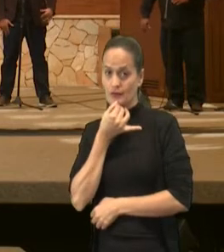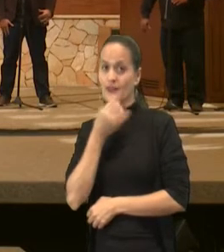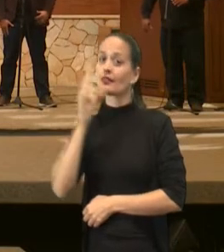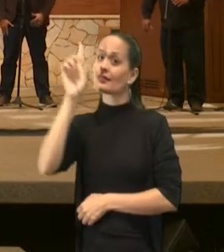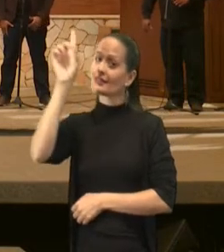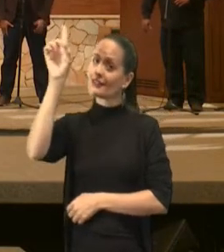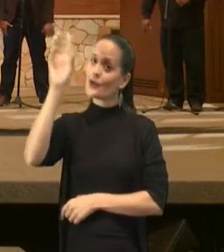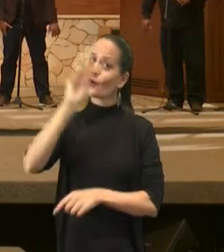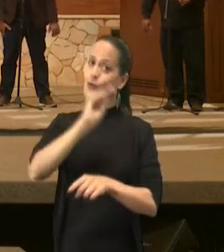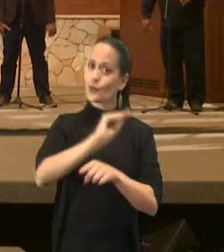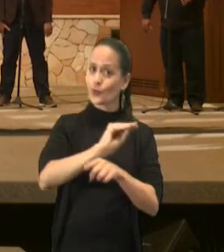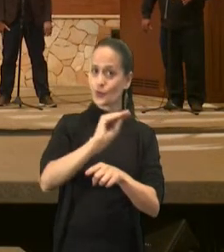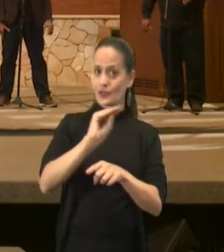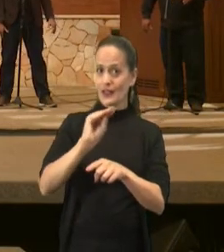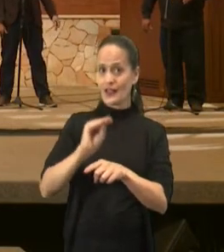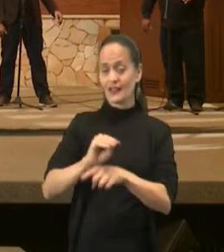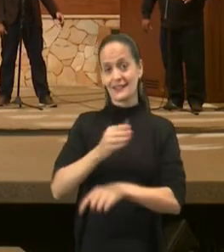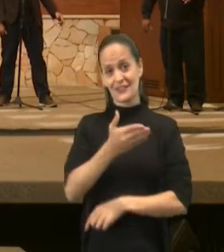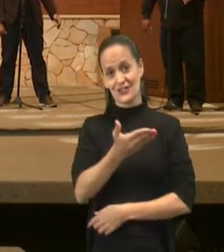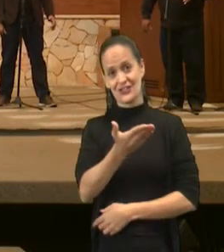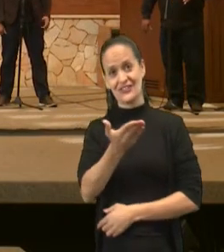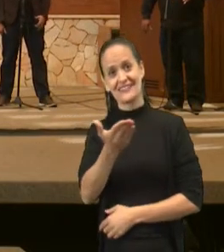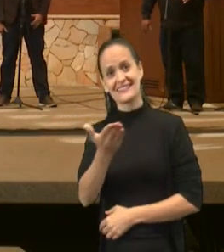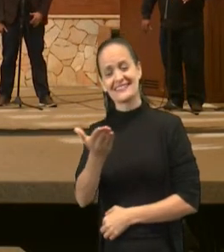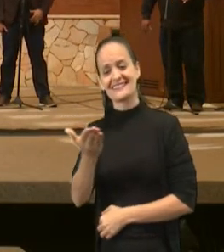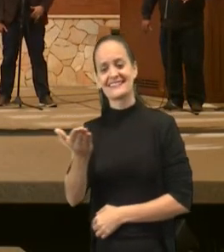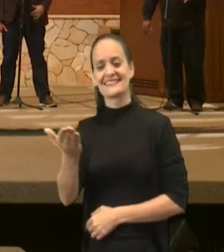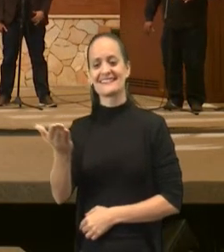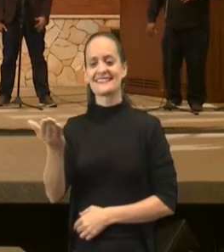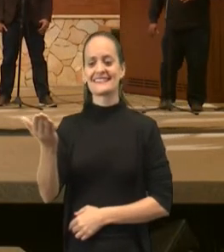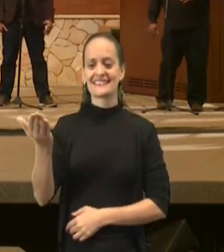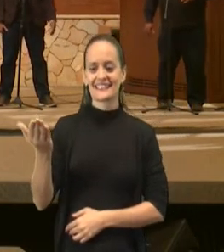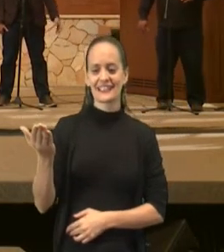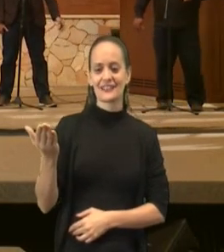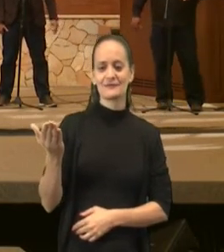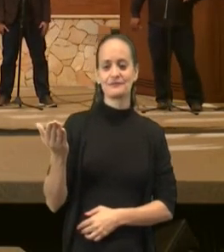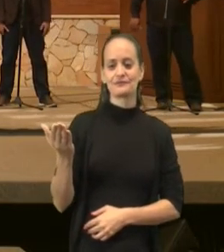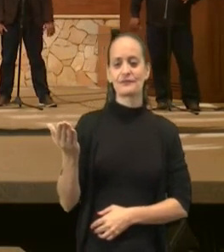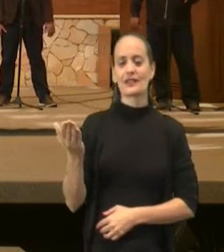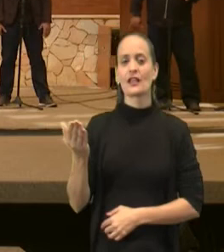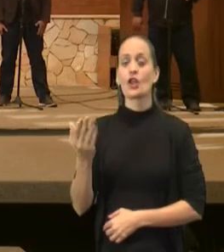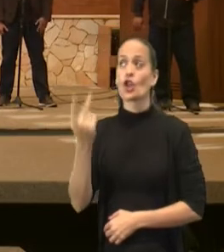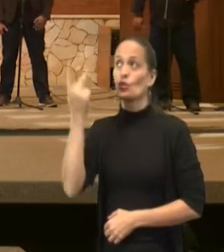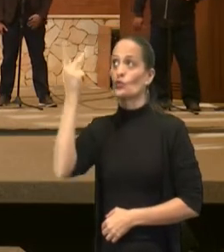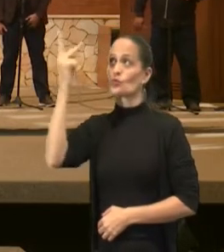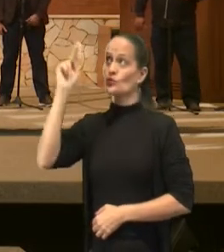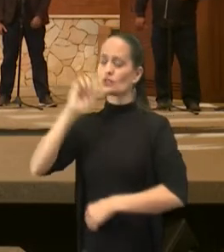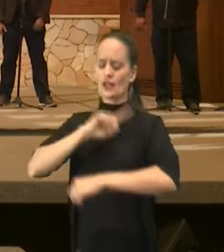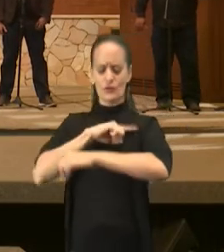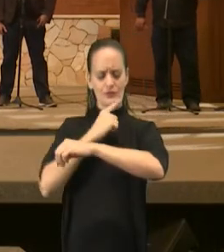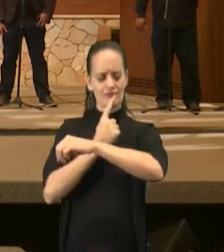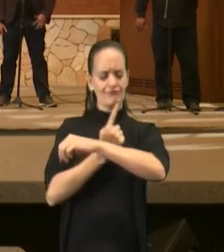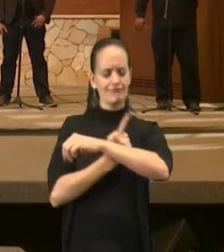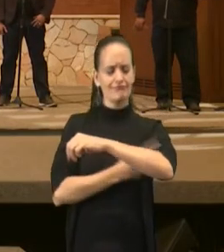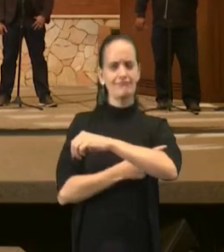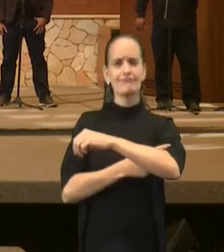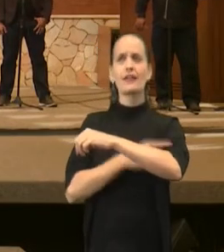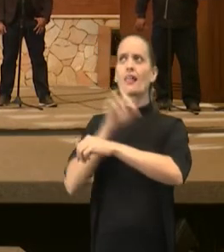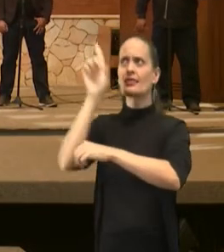coração, Deus cuidará de ti. Tem nos seus braços